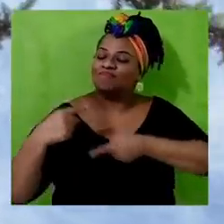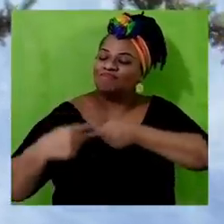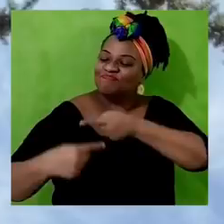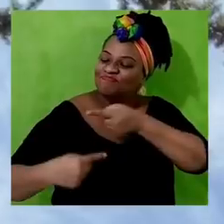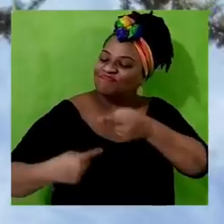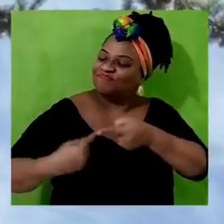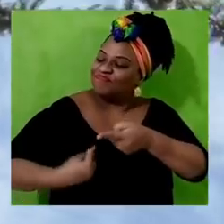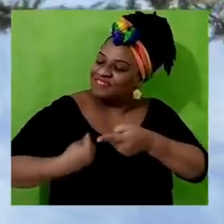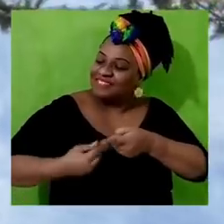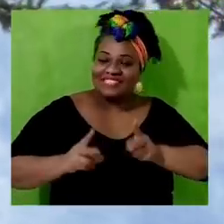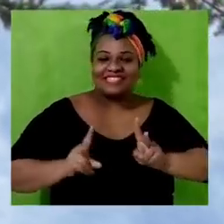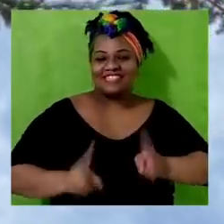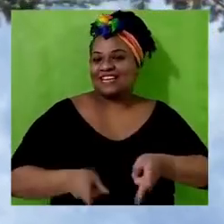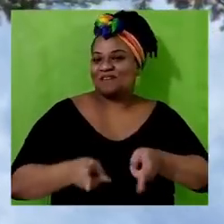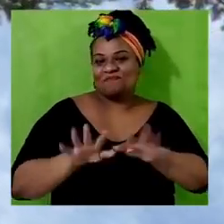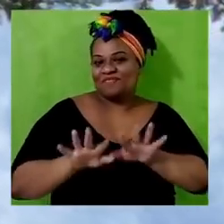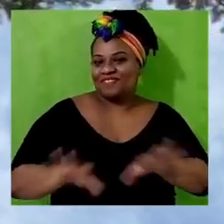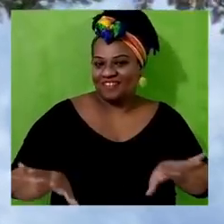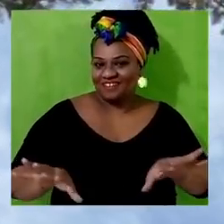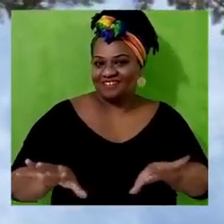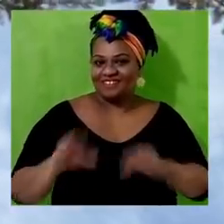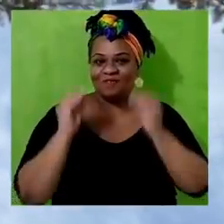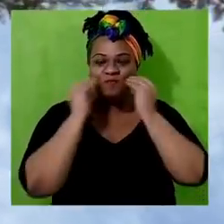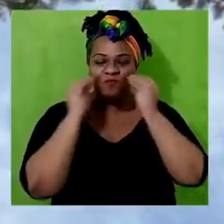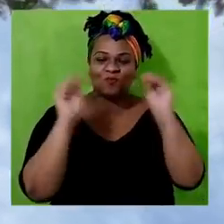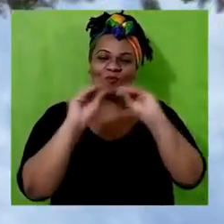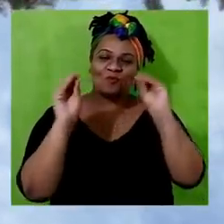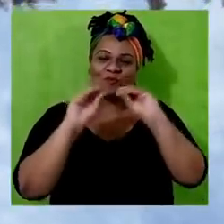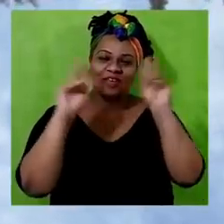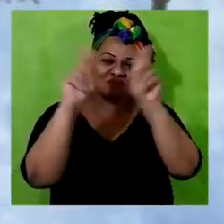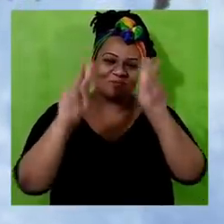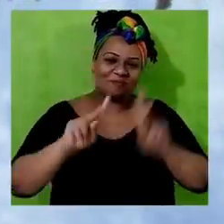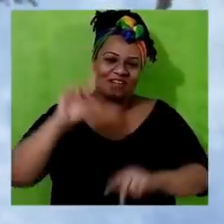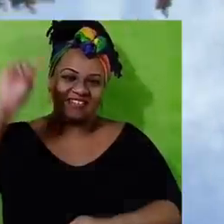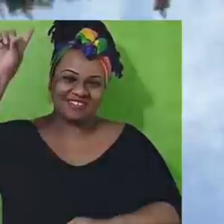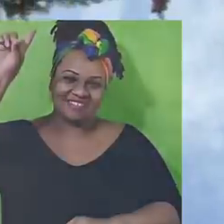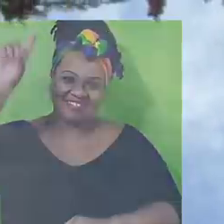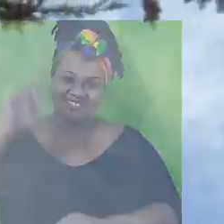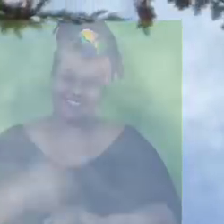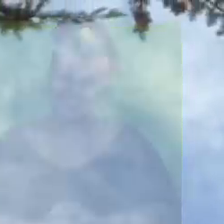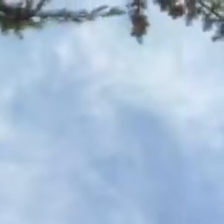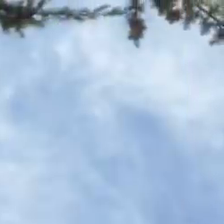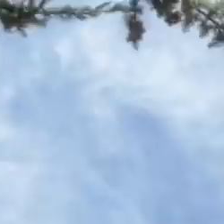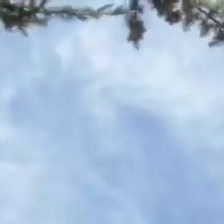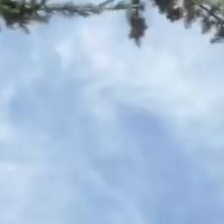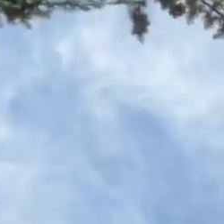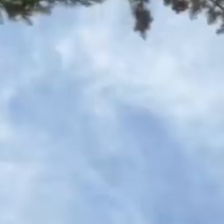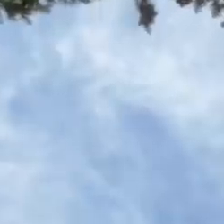são ciclos, beijo, paz de Deus.